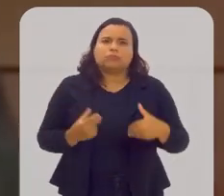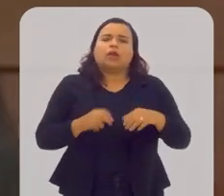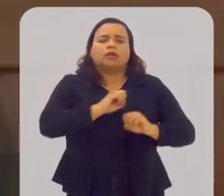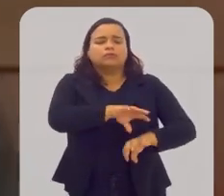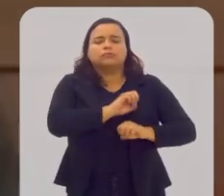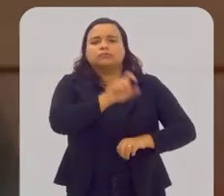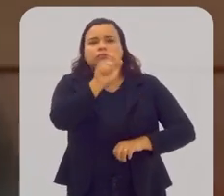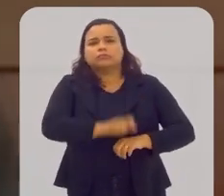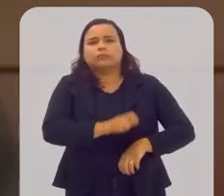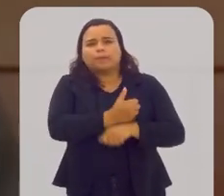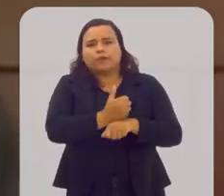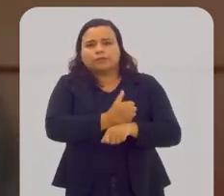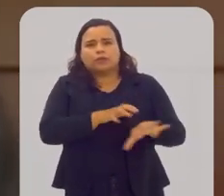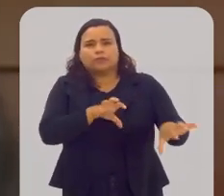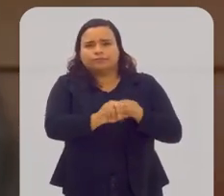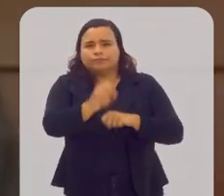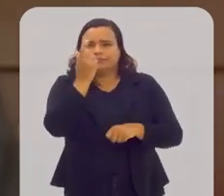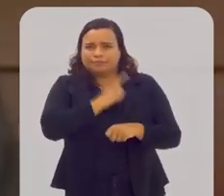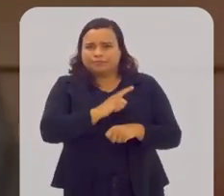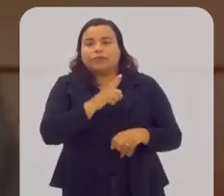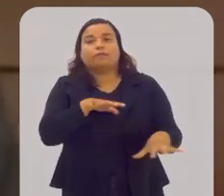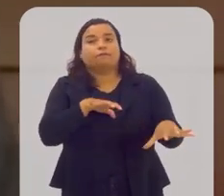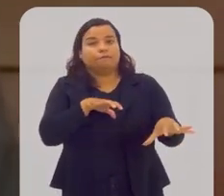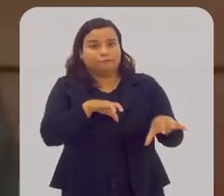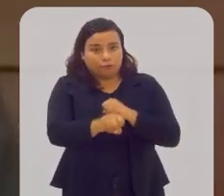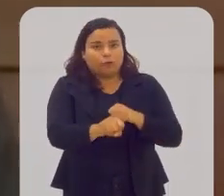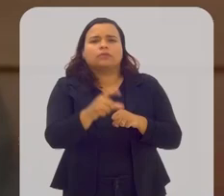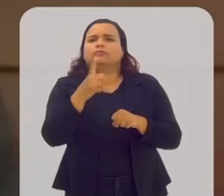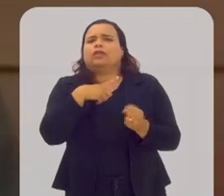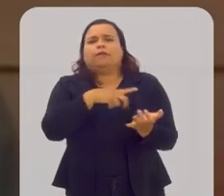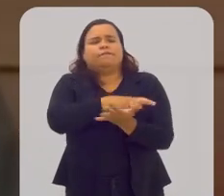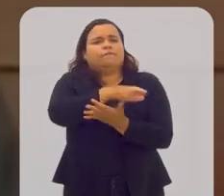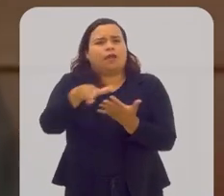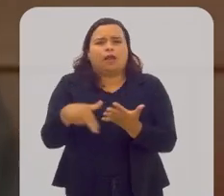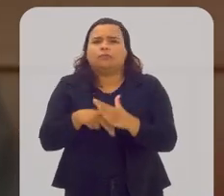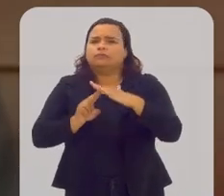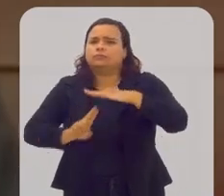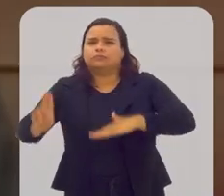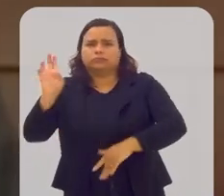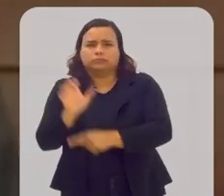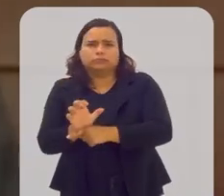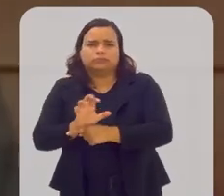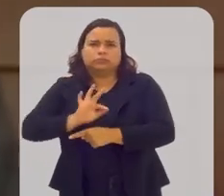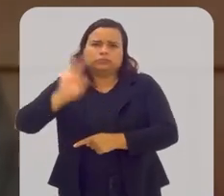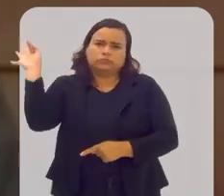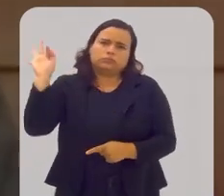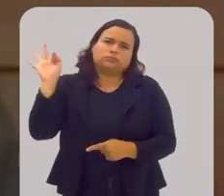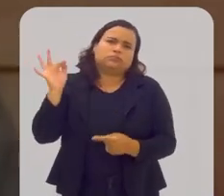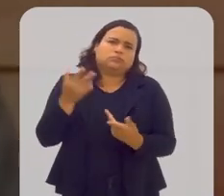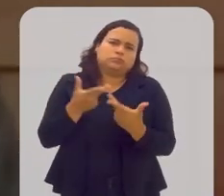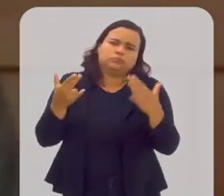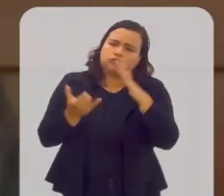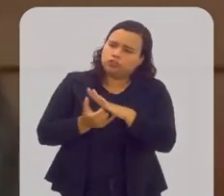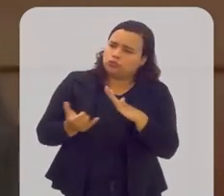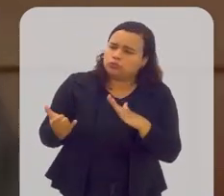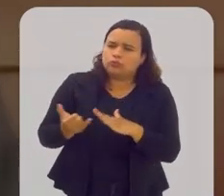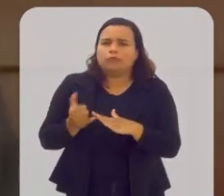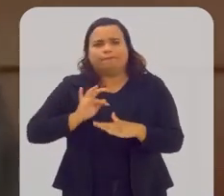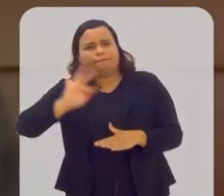formam o profissional da química. Então, assim, formação a gente tem, desde as universidades estaduais,